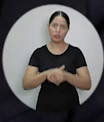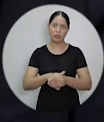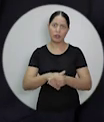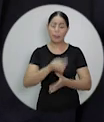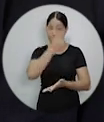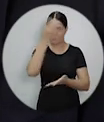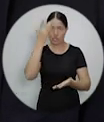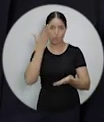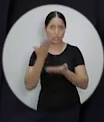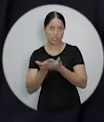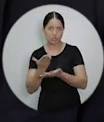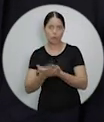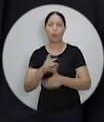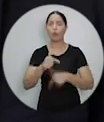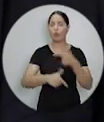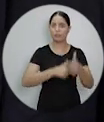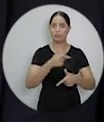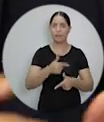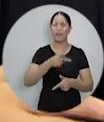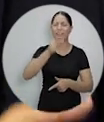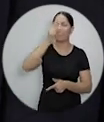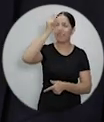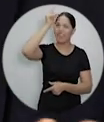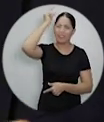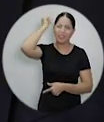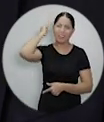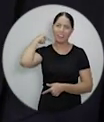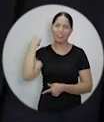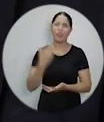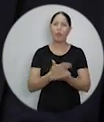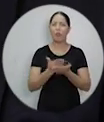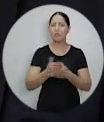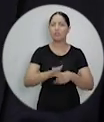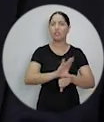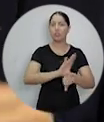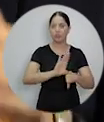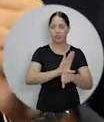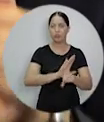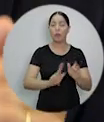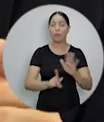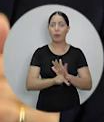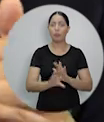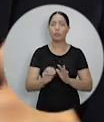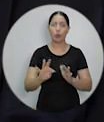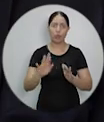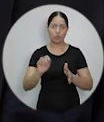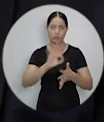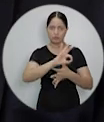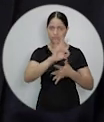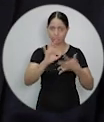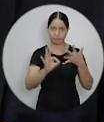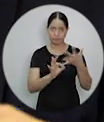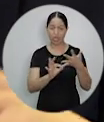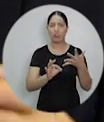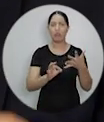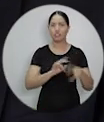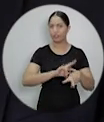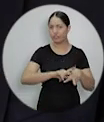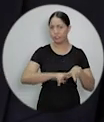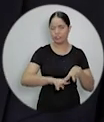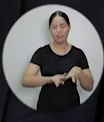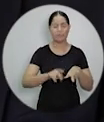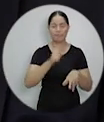atuam, que trabalham no direito eleitoral, lá atrás, desde do firmado na Constituição das cotas de gênero, mas que não